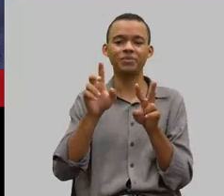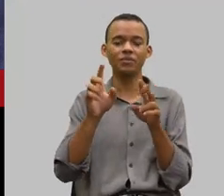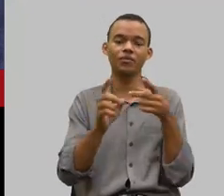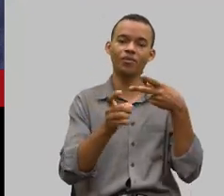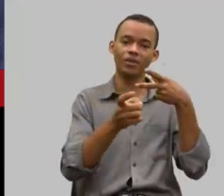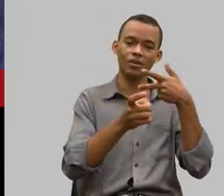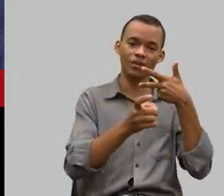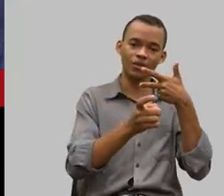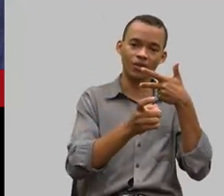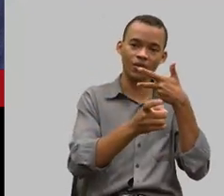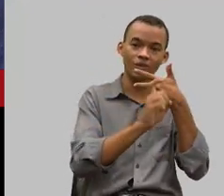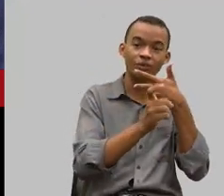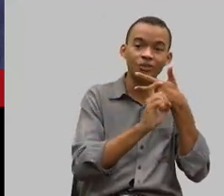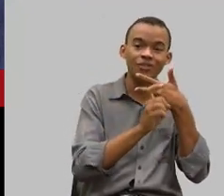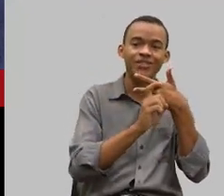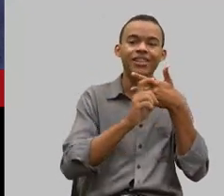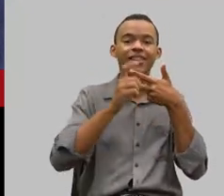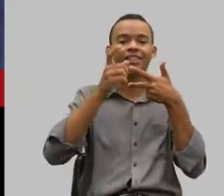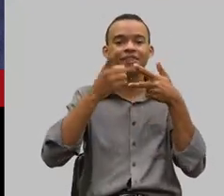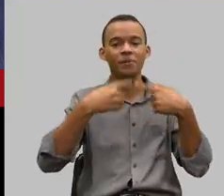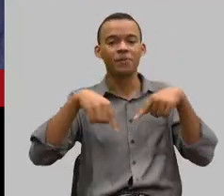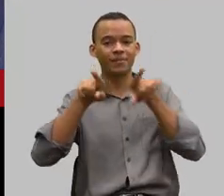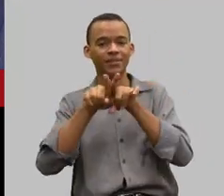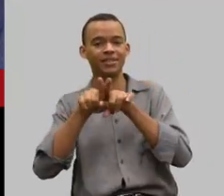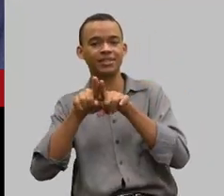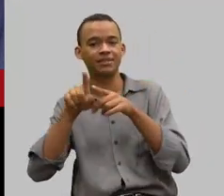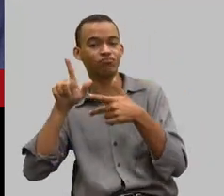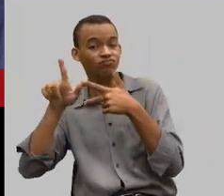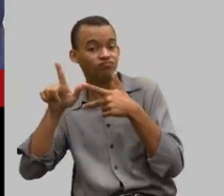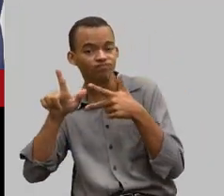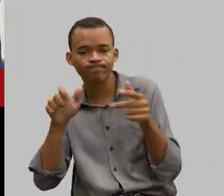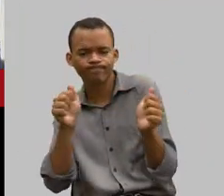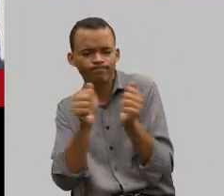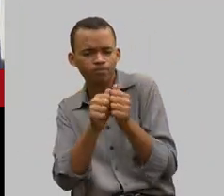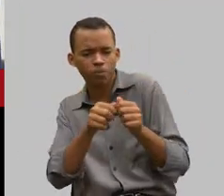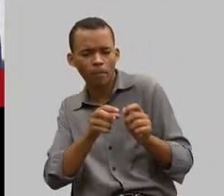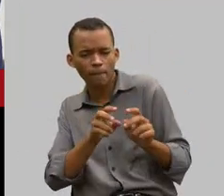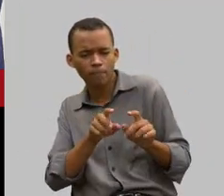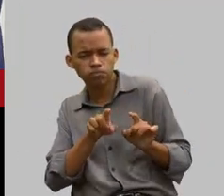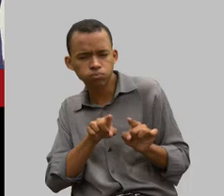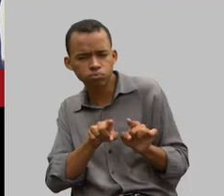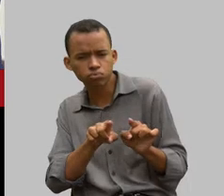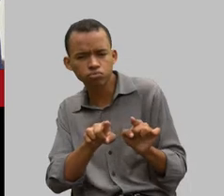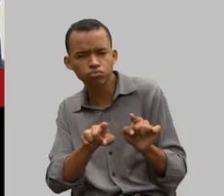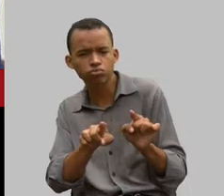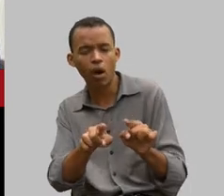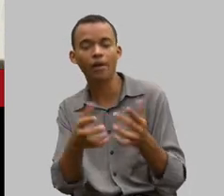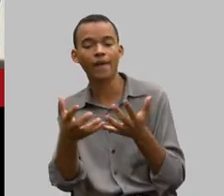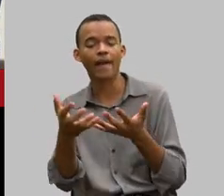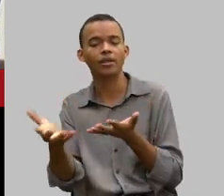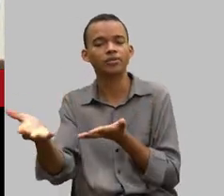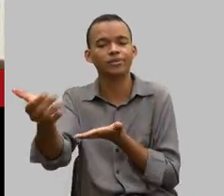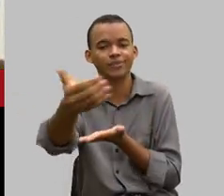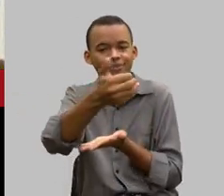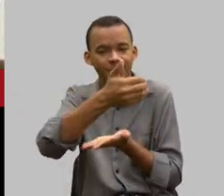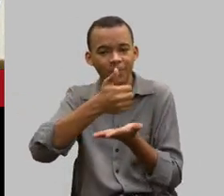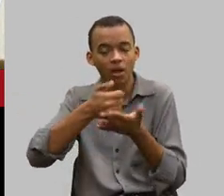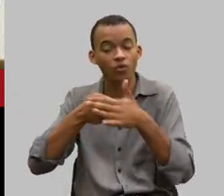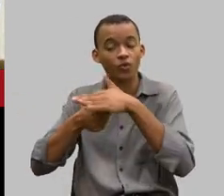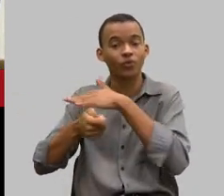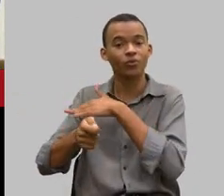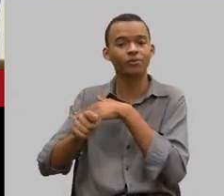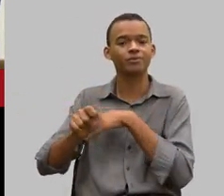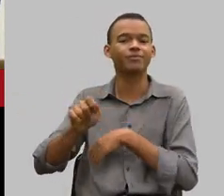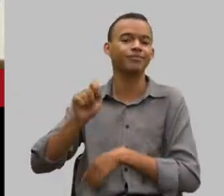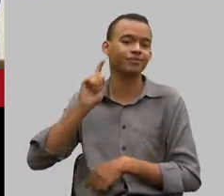o legislativo andam junto querendo atrair investimento pro nosso estado eh em relação também a ao